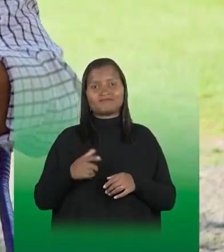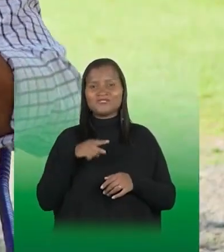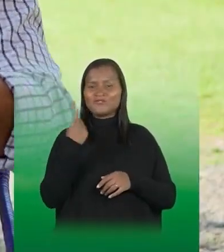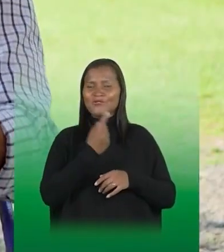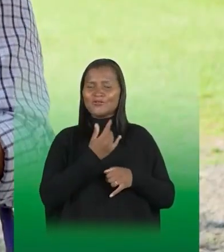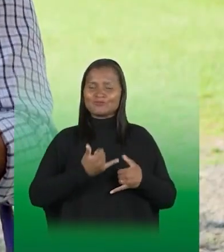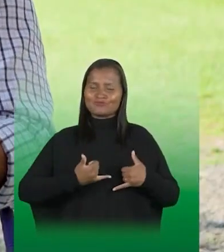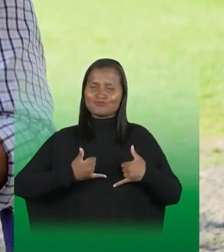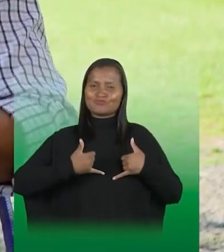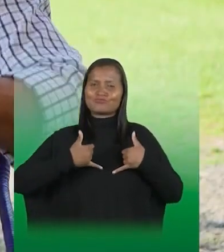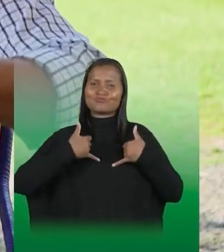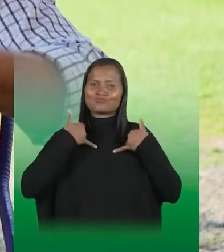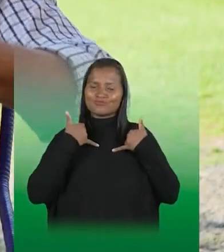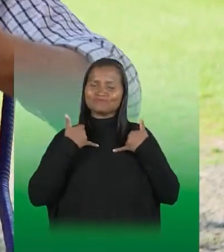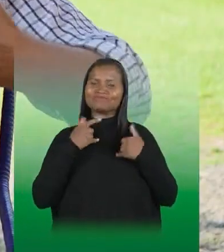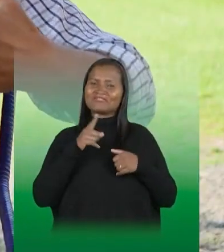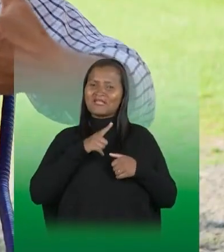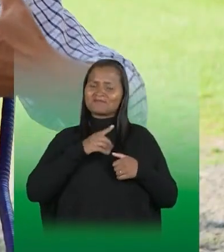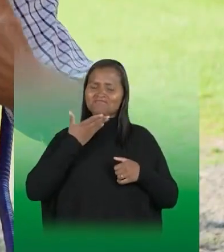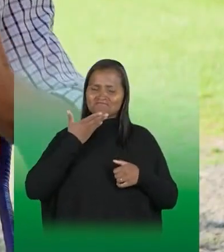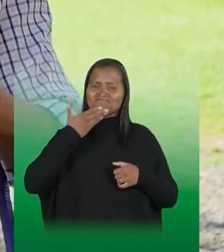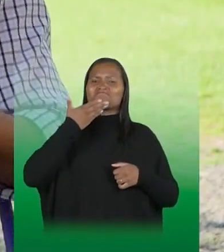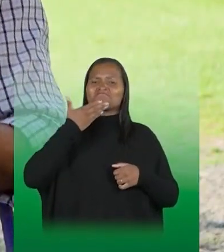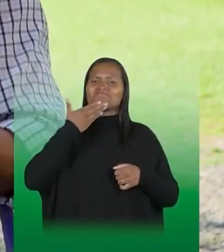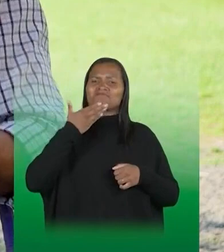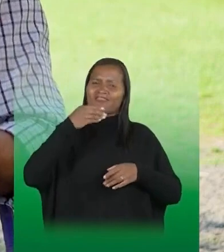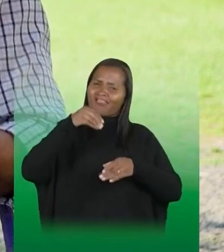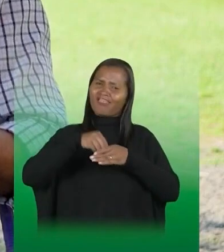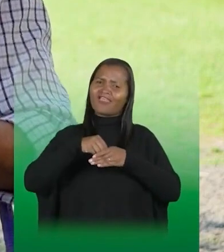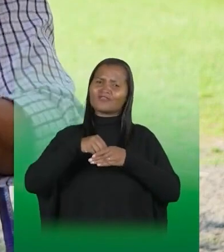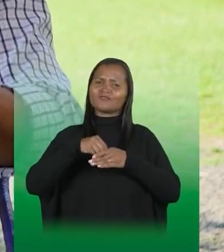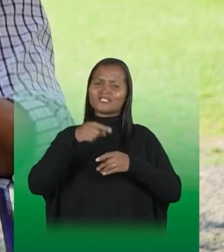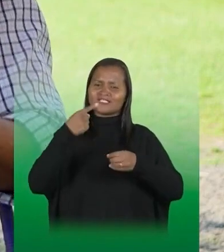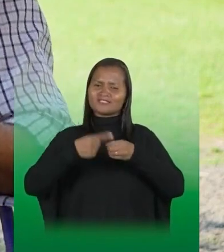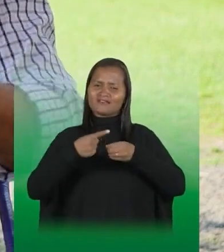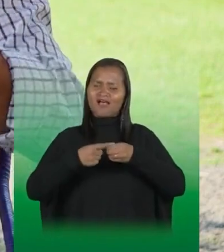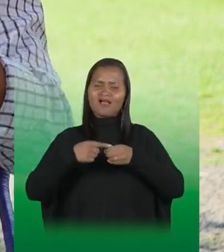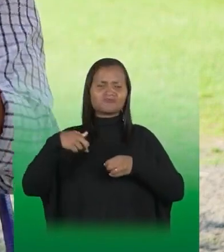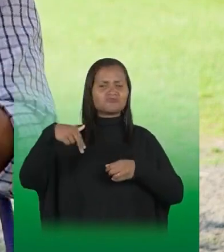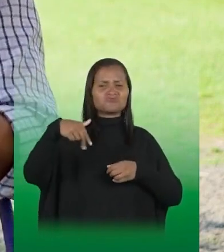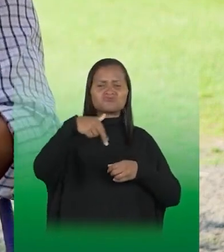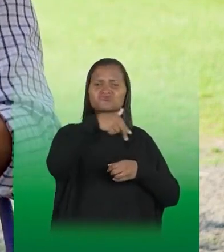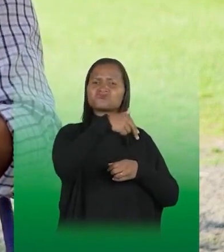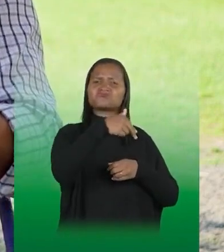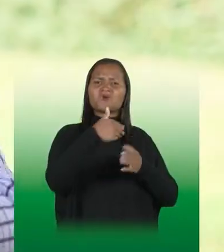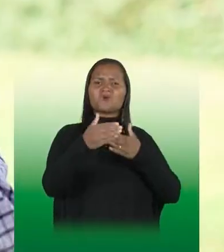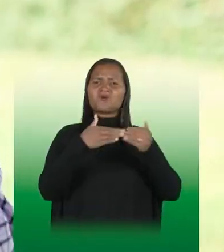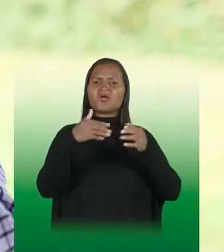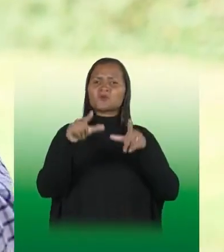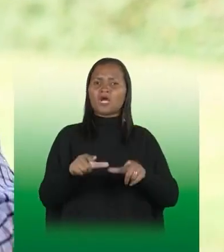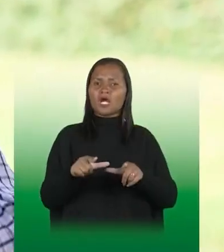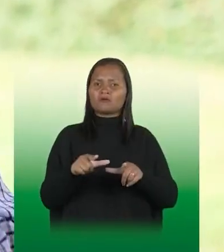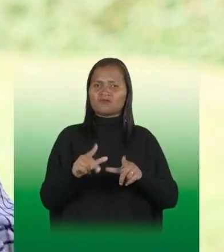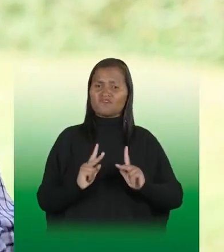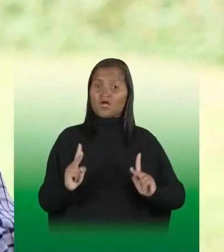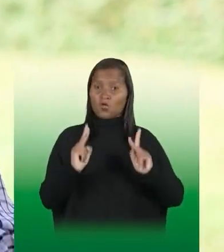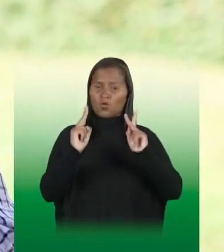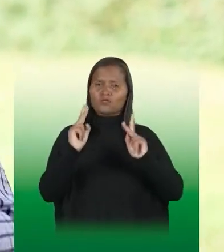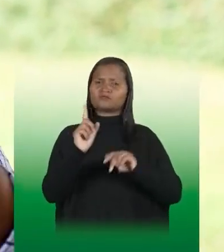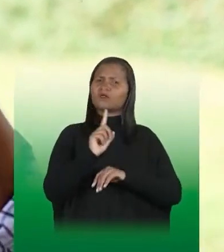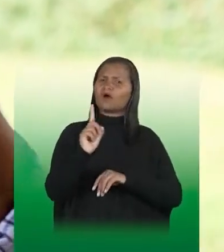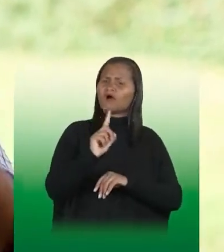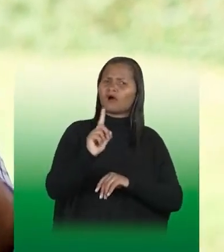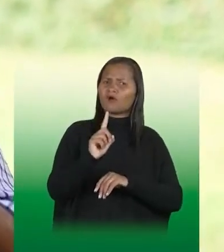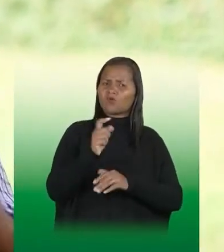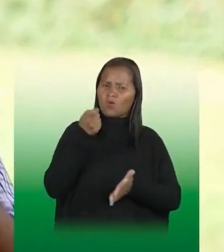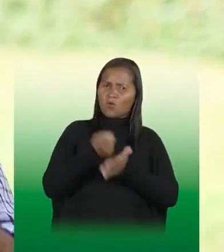isto nos orgulha muito. Andamos de cabeça erguida dentro da cidade, dentro do município, em qualquer parte. E isto não é uma virtude.